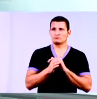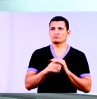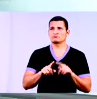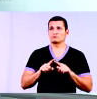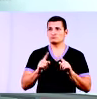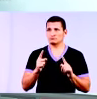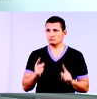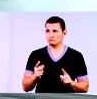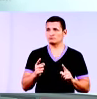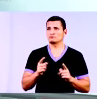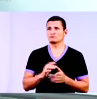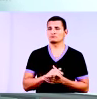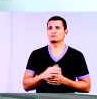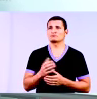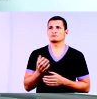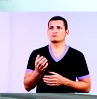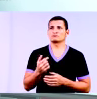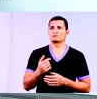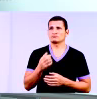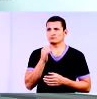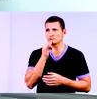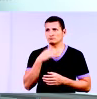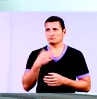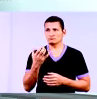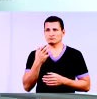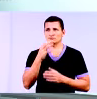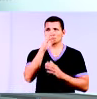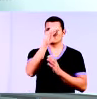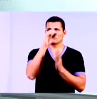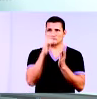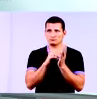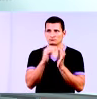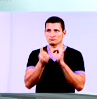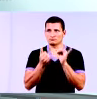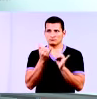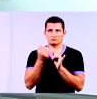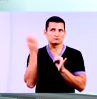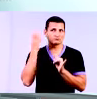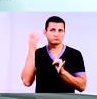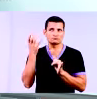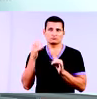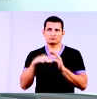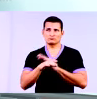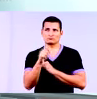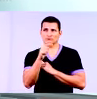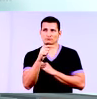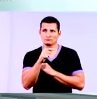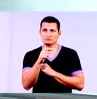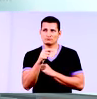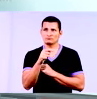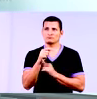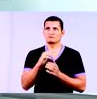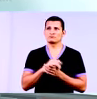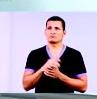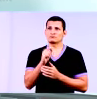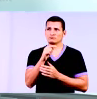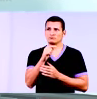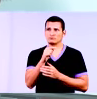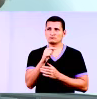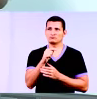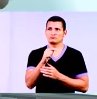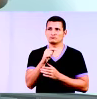lado, a hora que eu quiser baixei uma música da internet ou gravei uma outra coisa e quero guardar lá, nesse momento ele já foi dispositivo